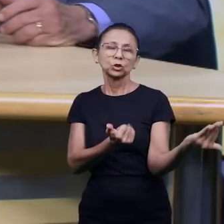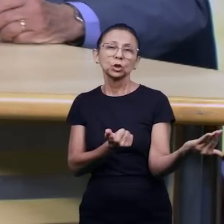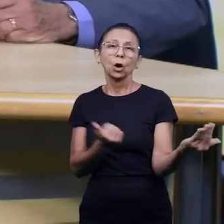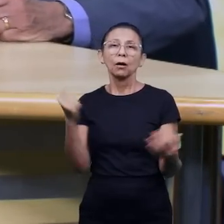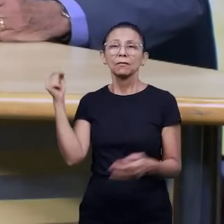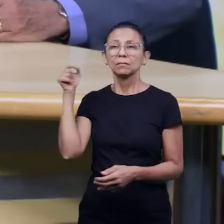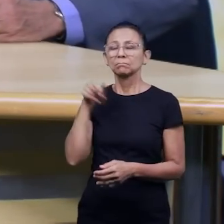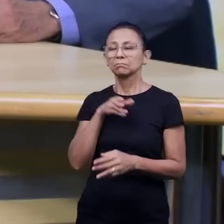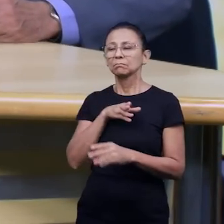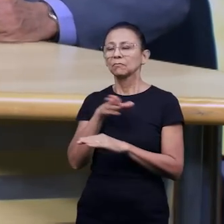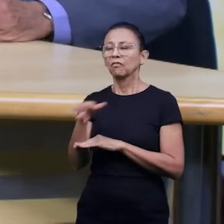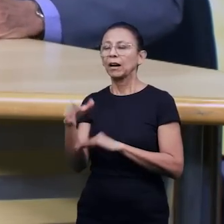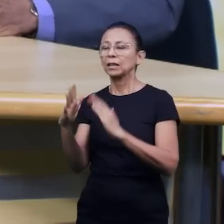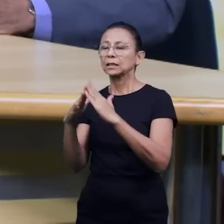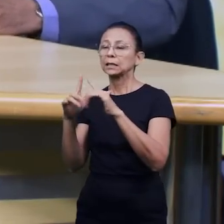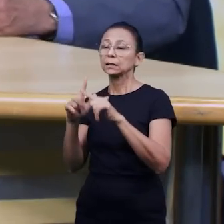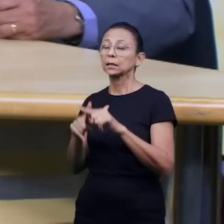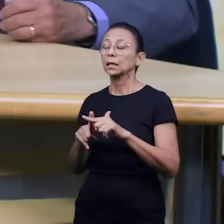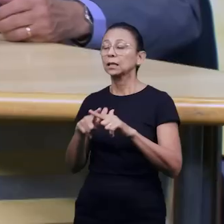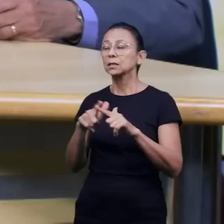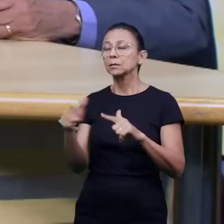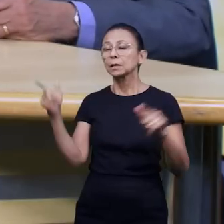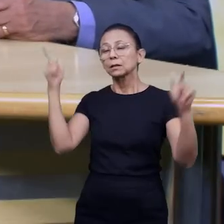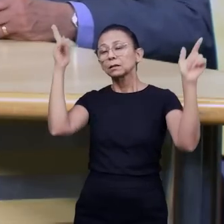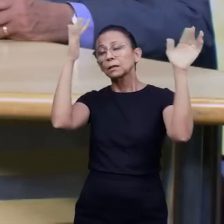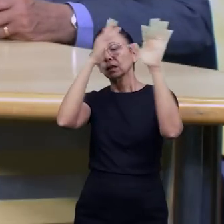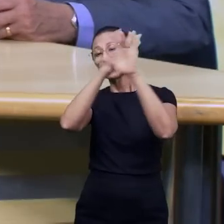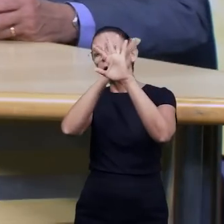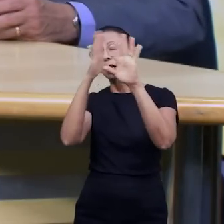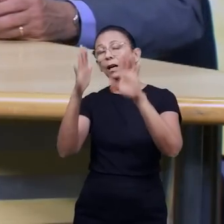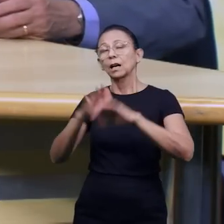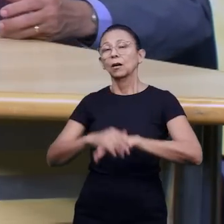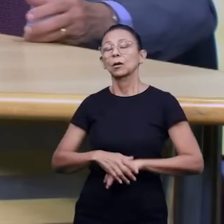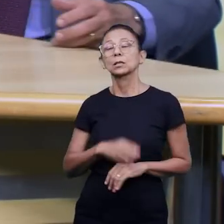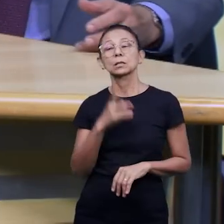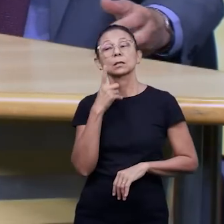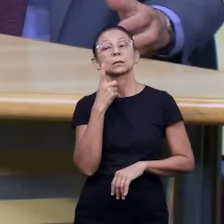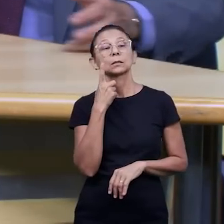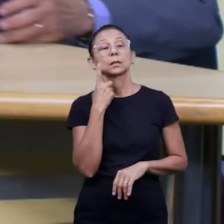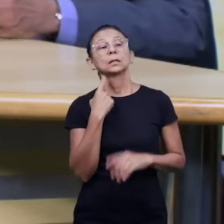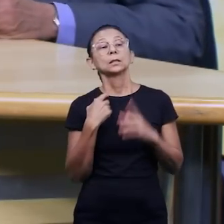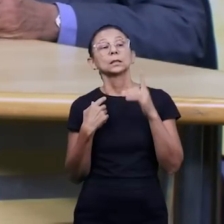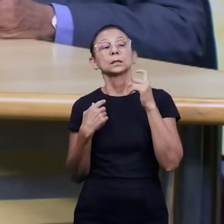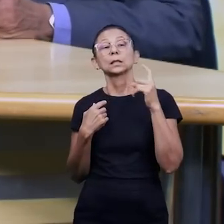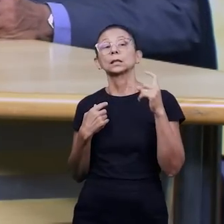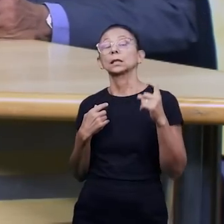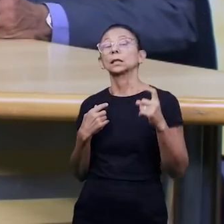igreja? Levanta a mão, então. E o instrumentista agarrado no violão